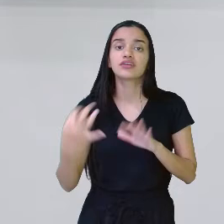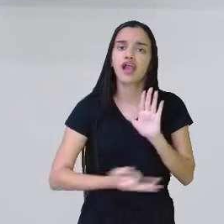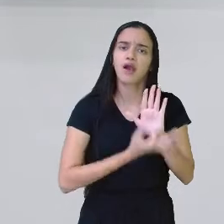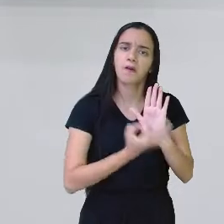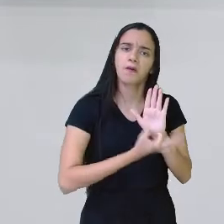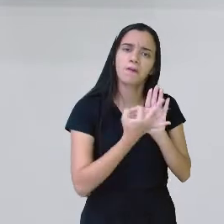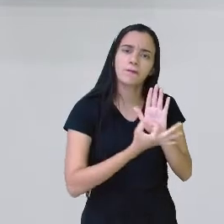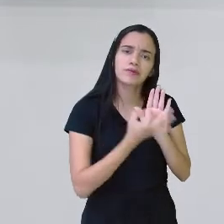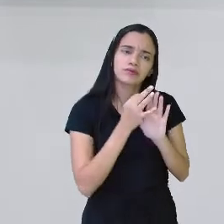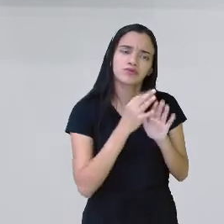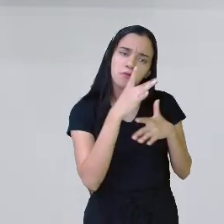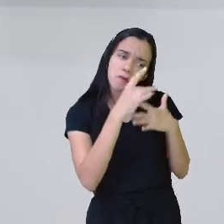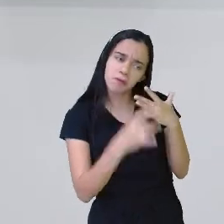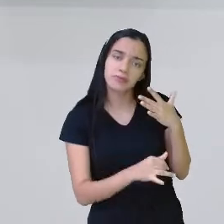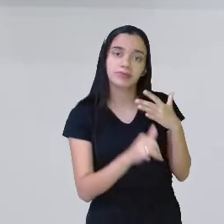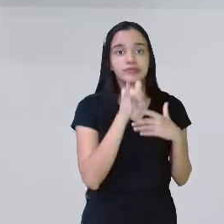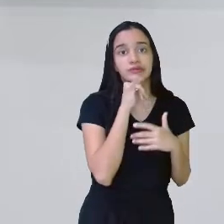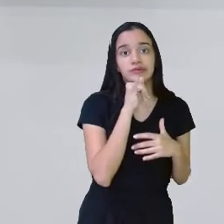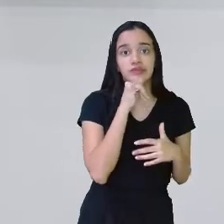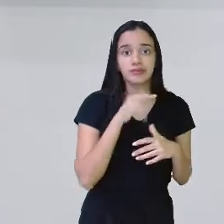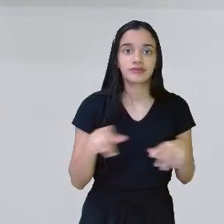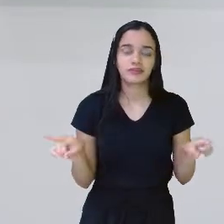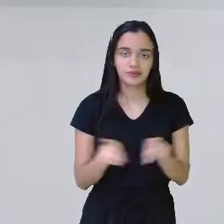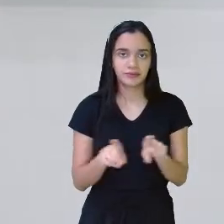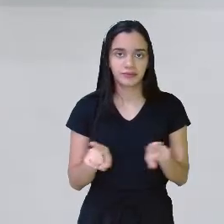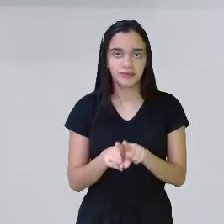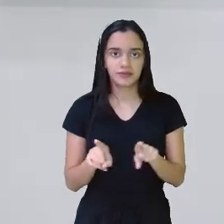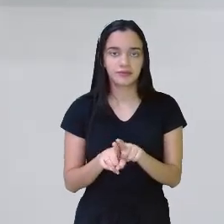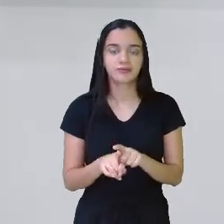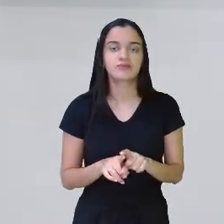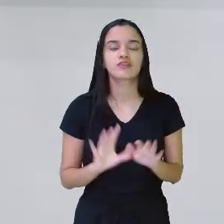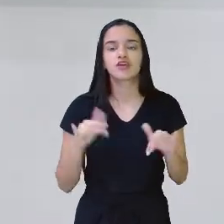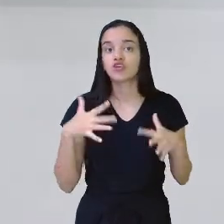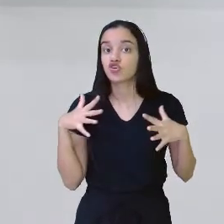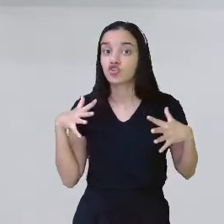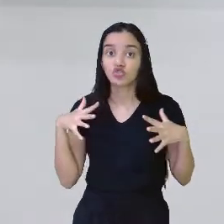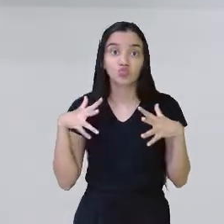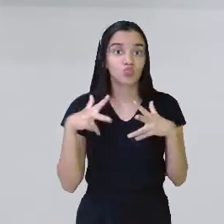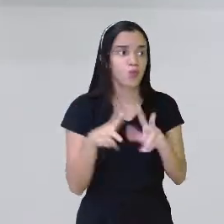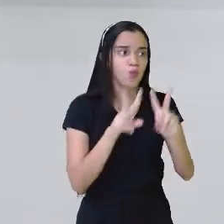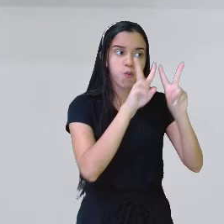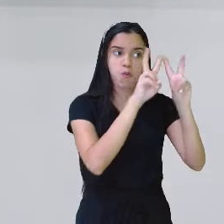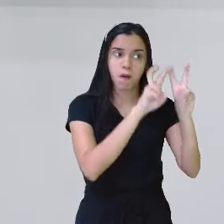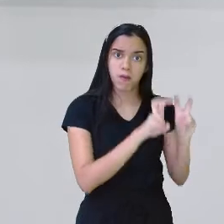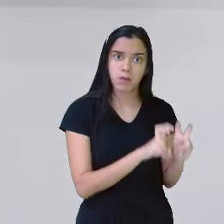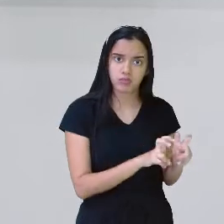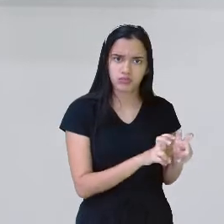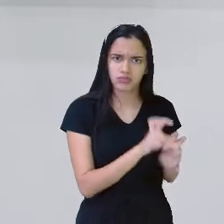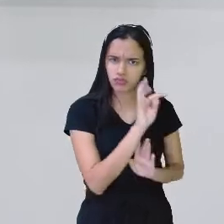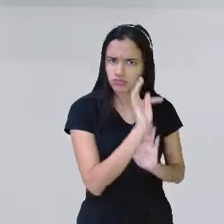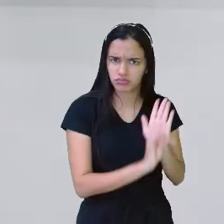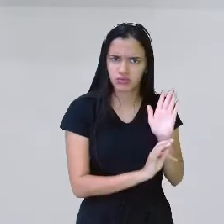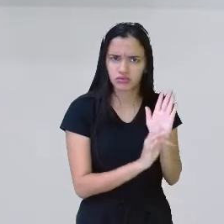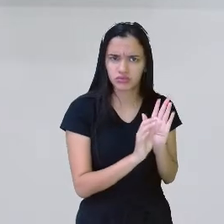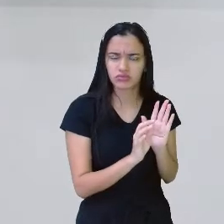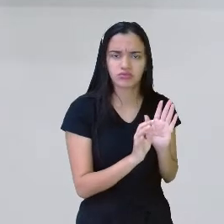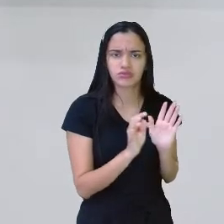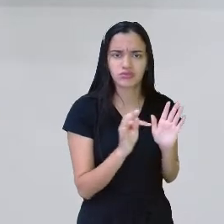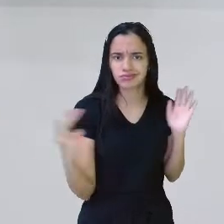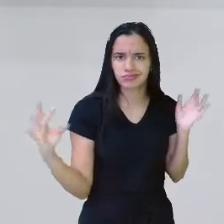argumentos amarradinhos, os exemplos, do que a gente querer dar conta de todos os temas e fazer um texto superficial que não se